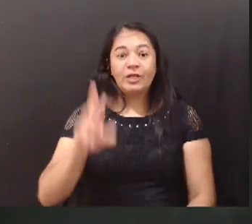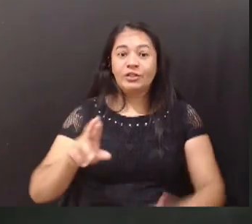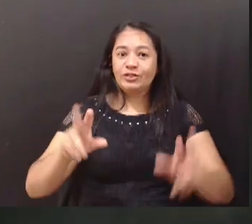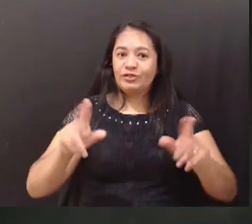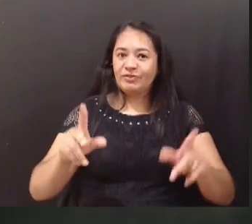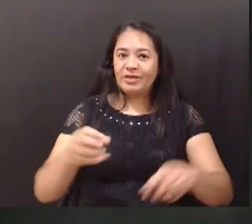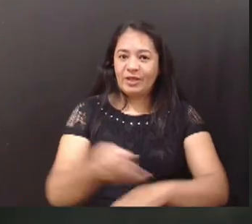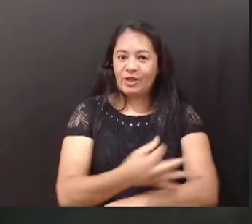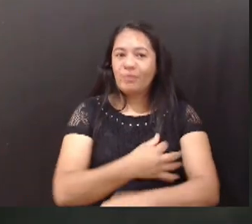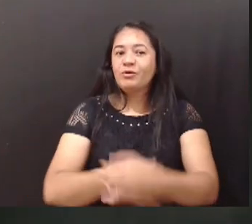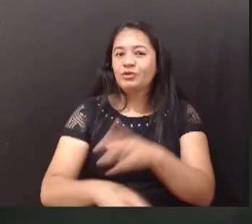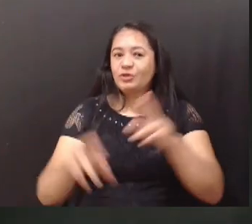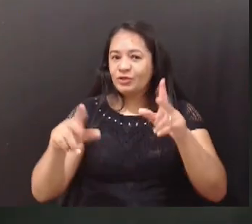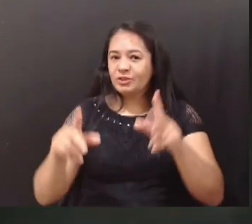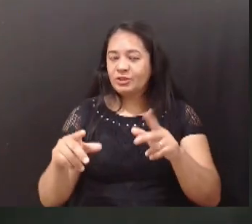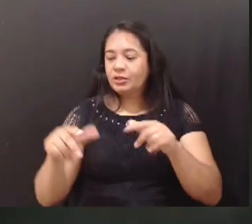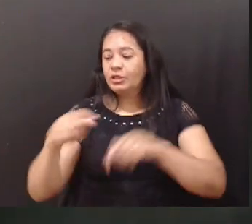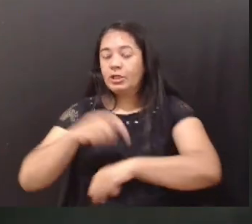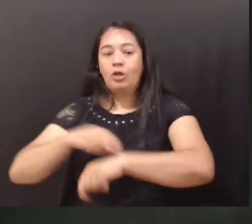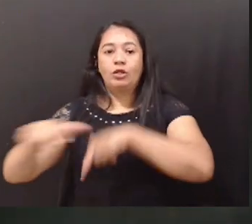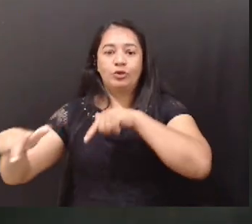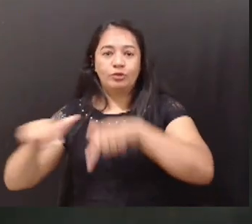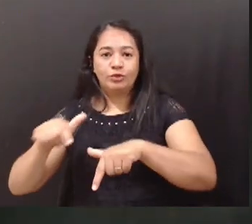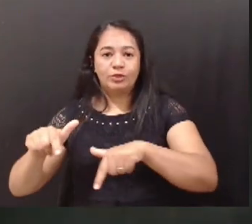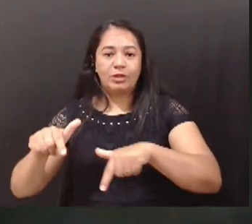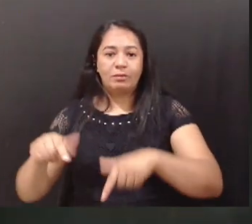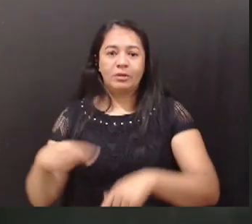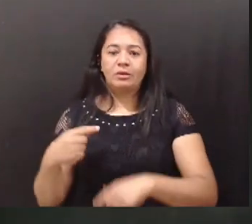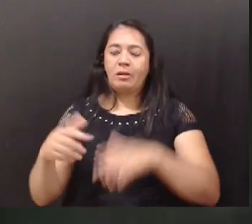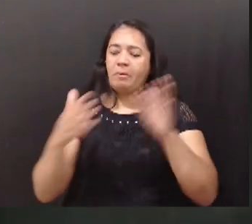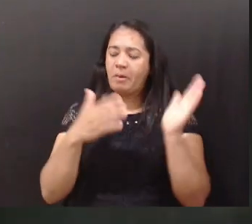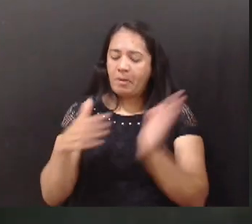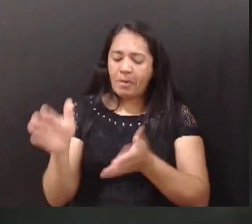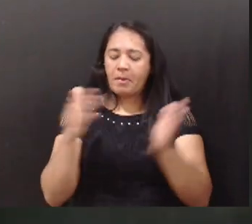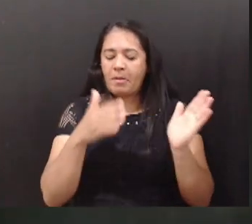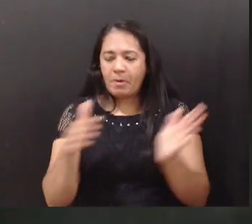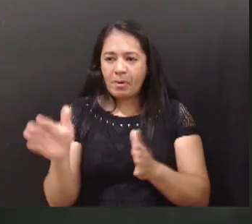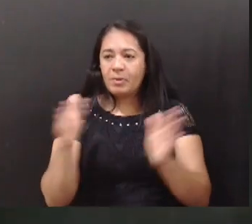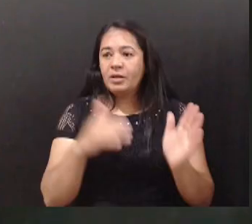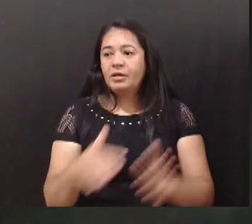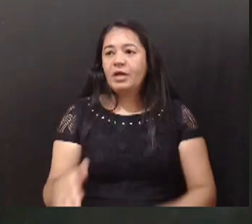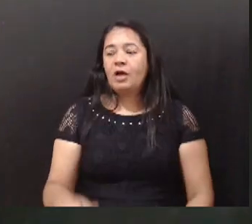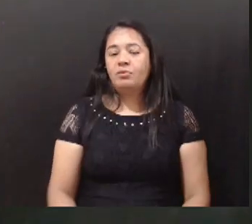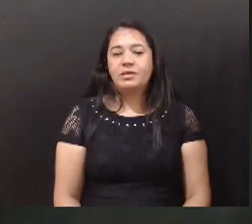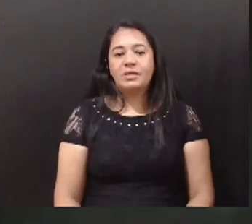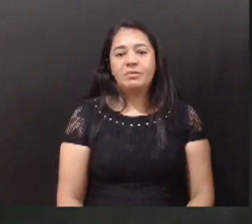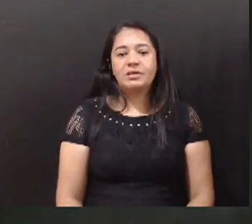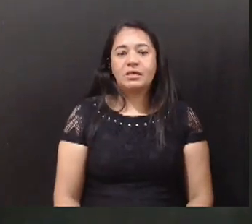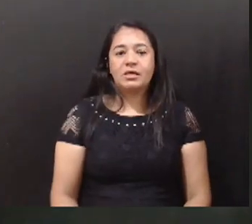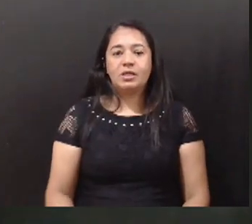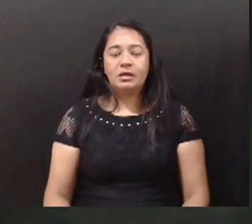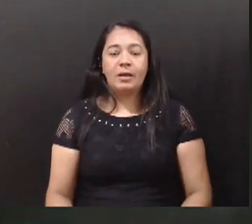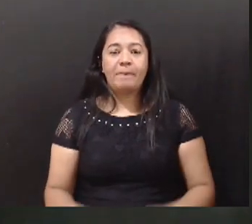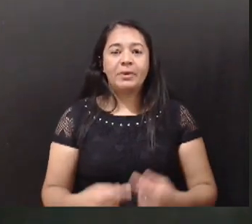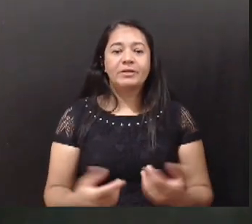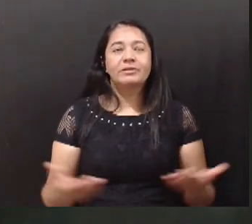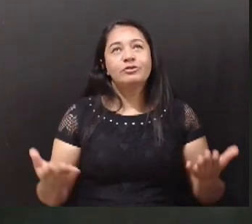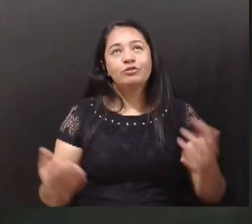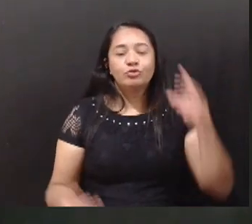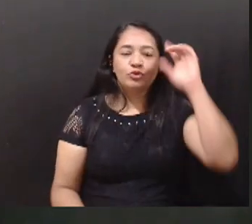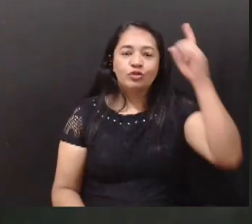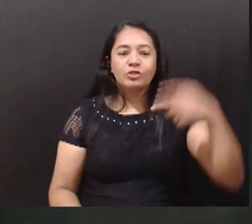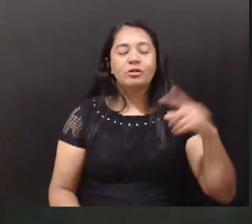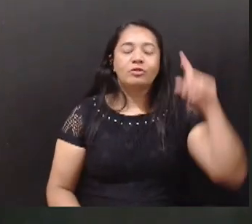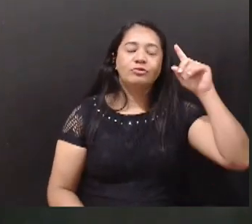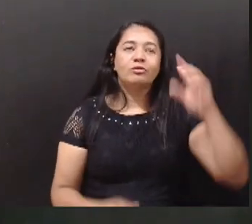gente está no trabalho, quando a gente está falando, a gente está produzindo, a gente está, né, performando, e quando a gente está de boa lá, que vamos se